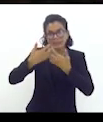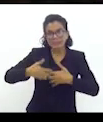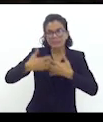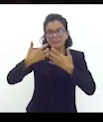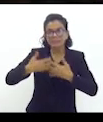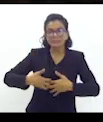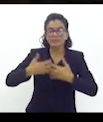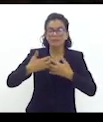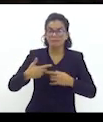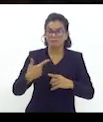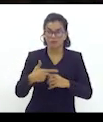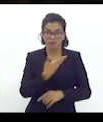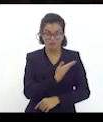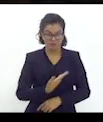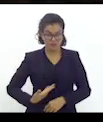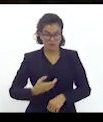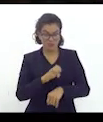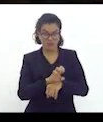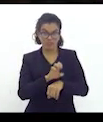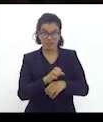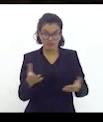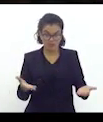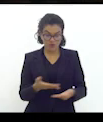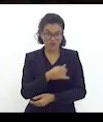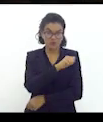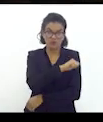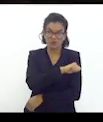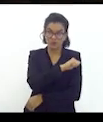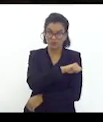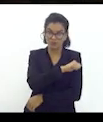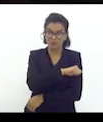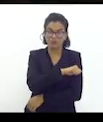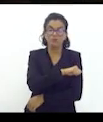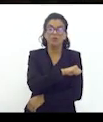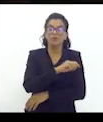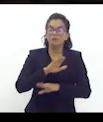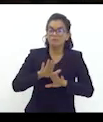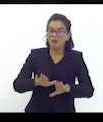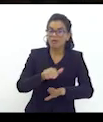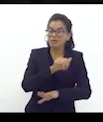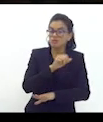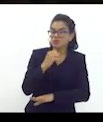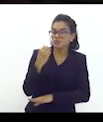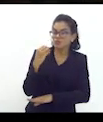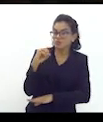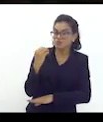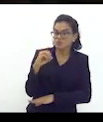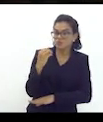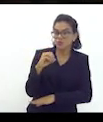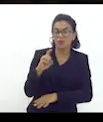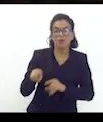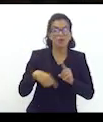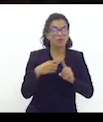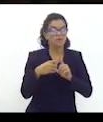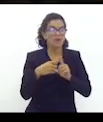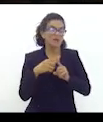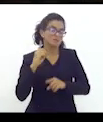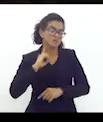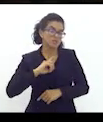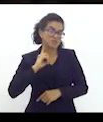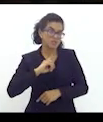porque o Estado, hoje, do Rio de Janeiro, mais o Rio Grande do Sul, mais Minas